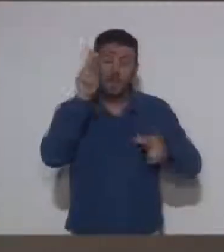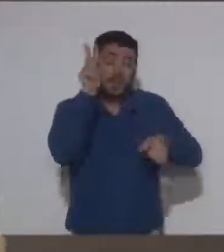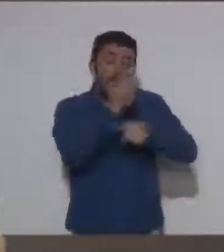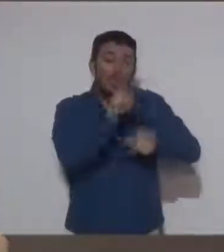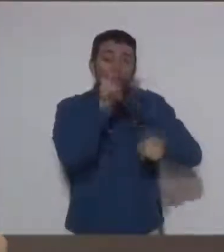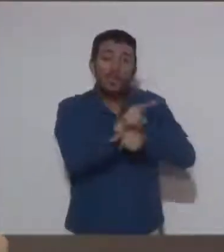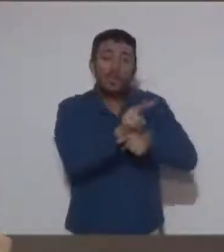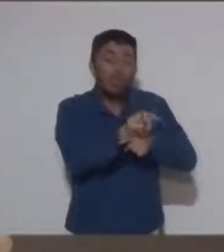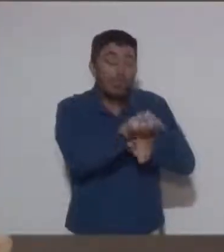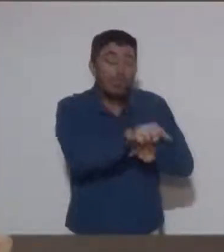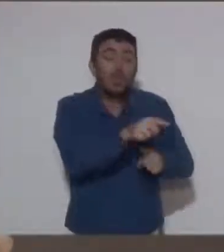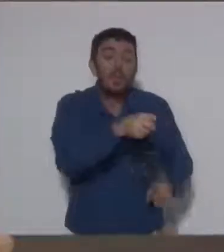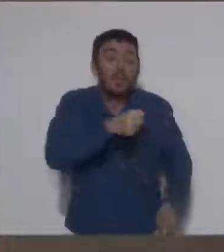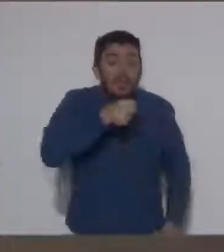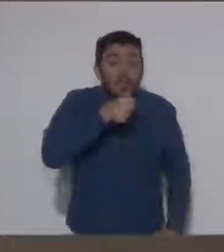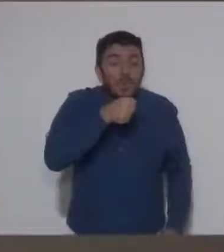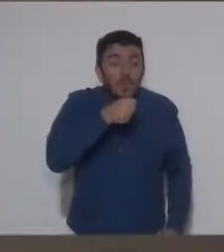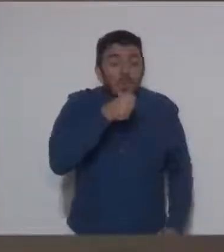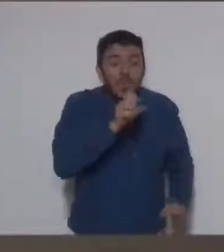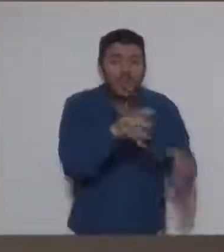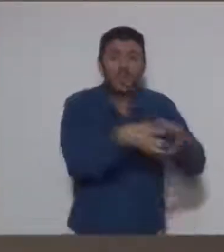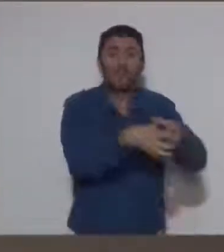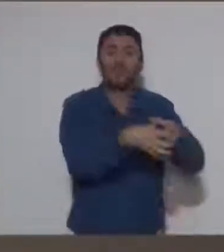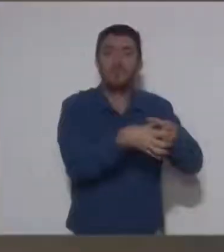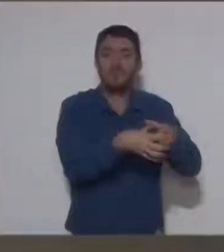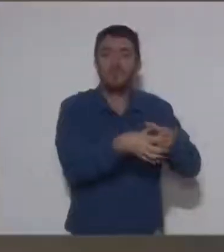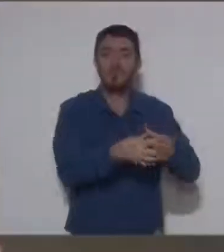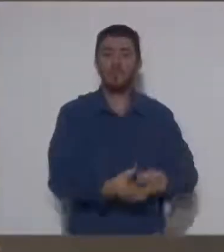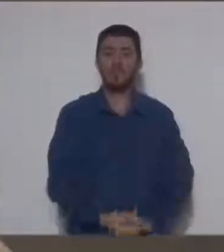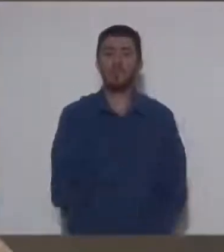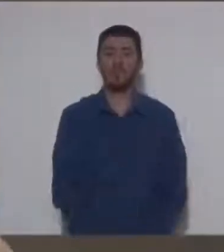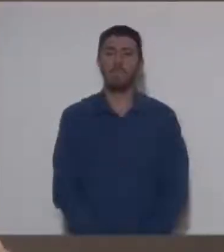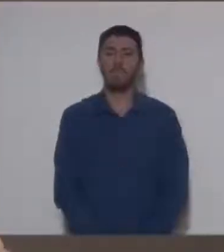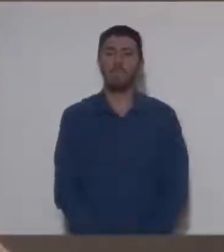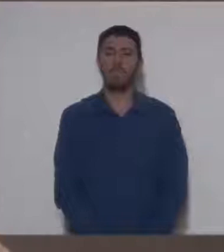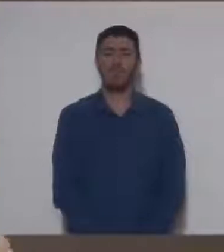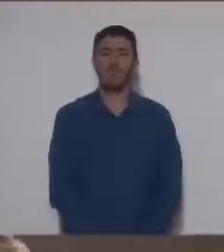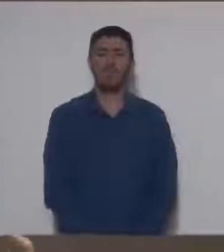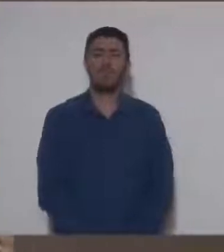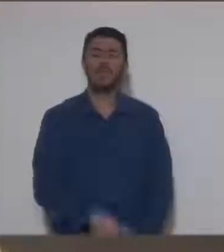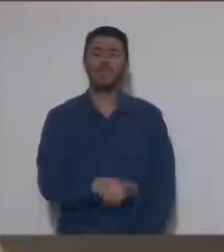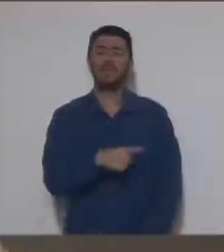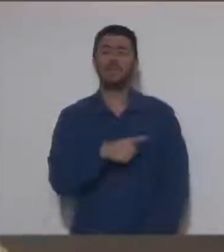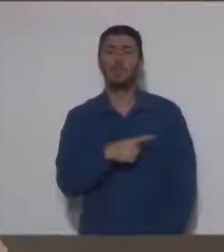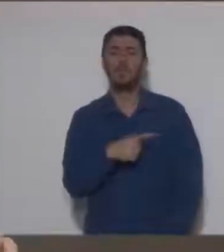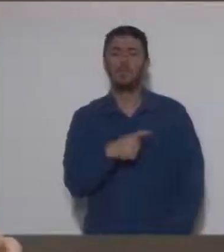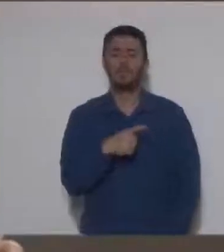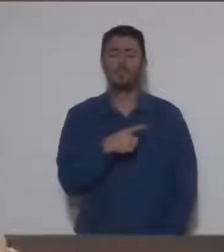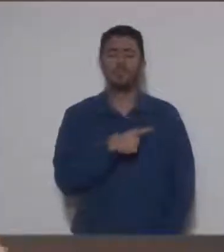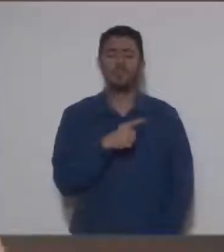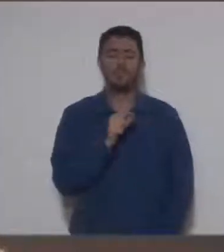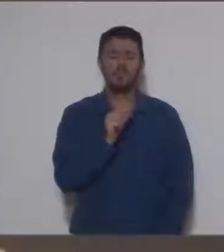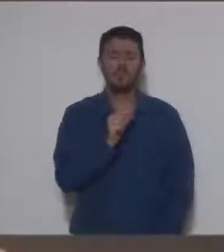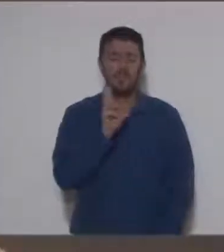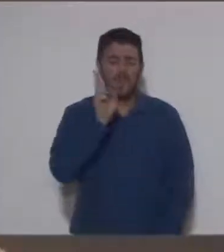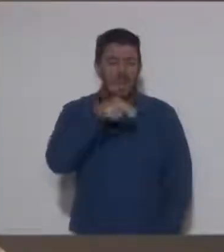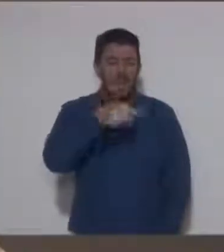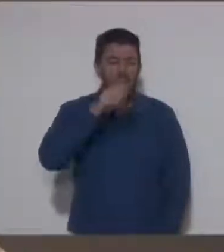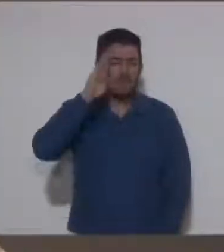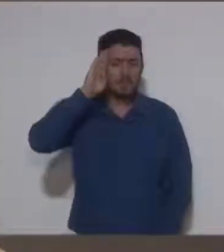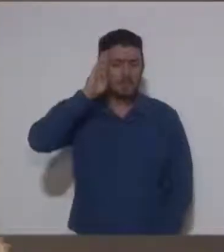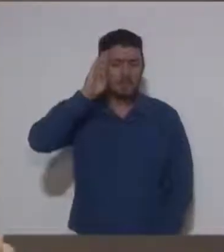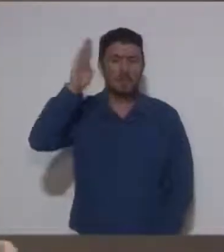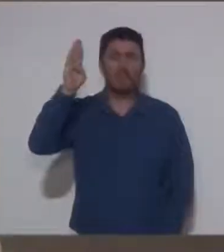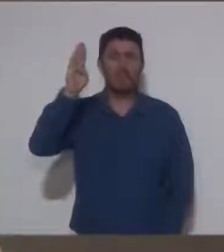razões. Primeira razão, a principal expectativa do IBGE é que até